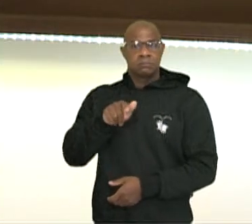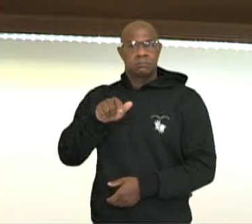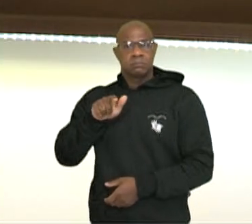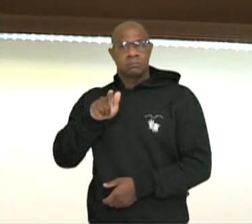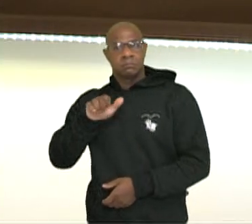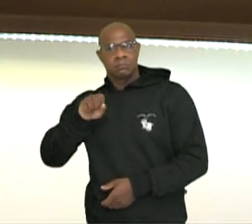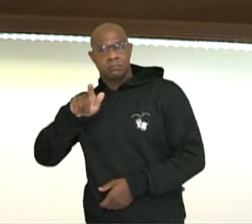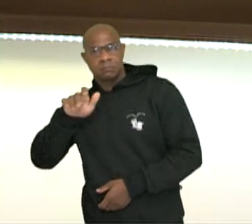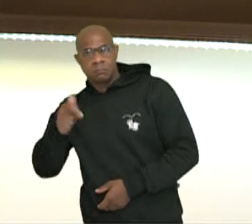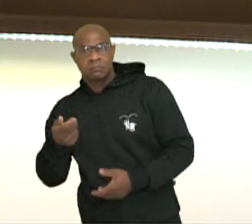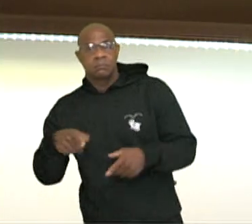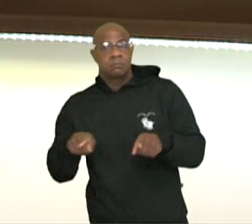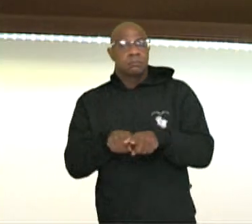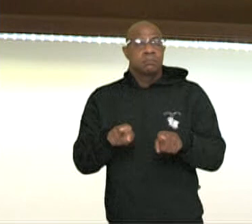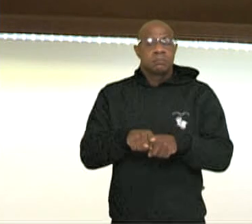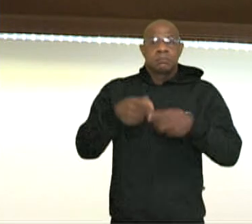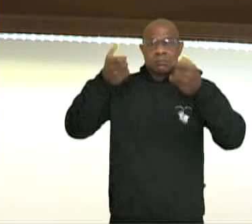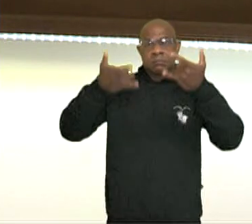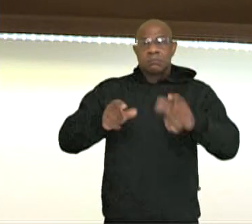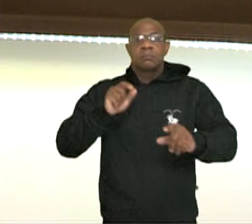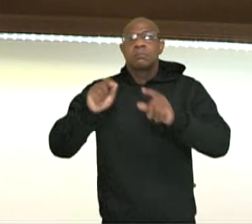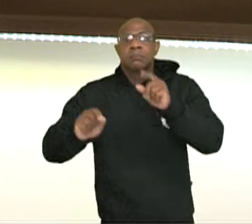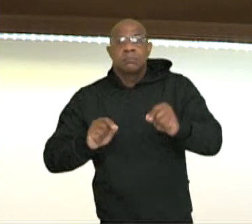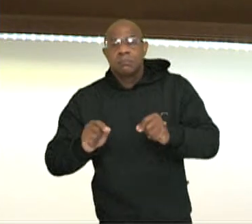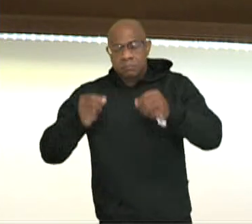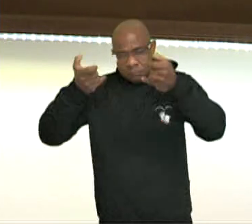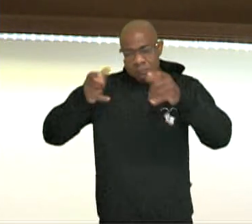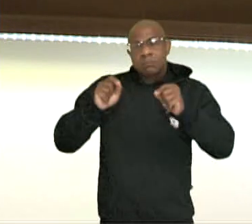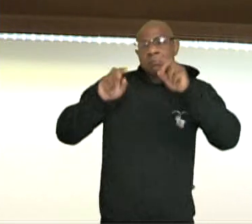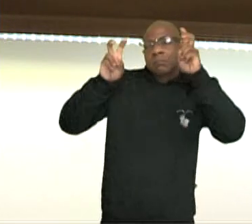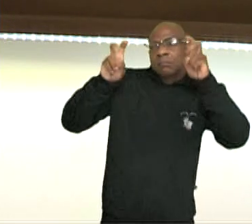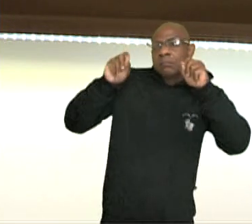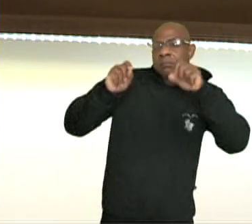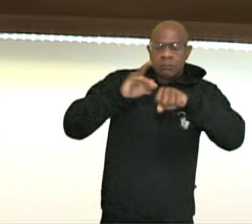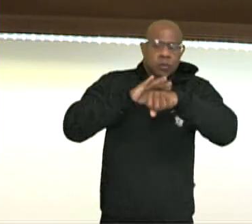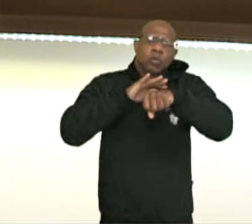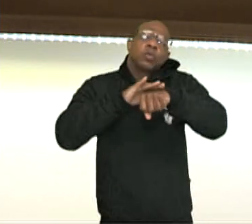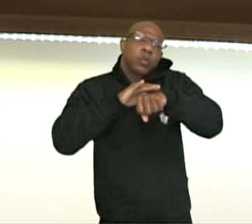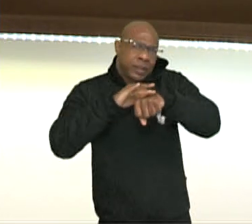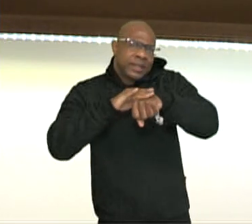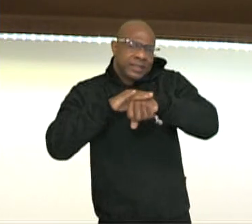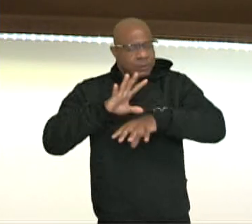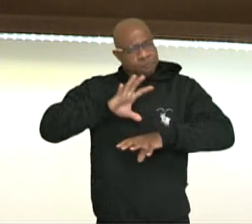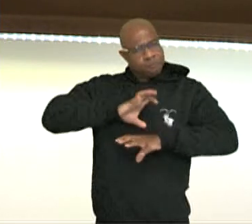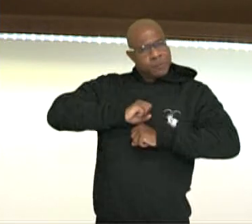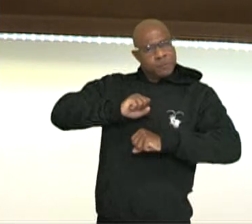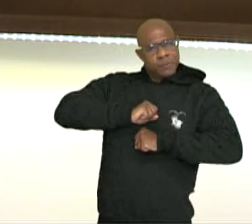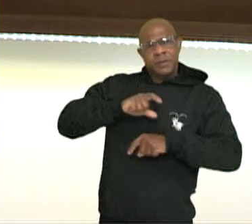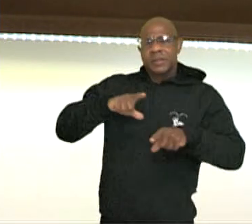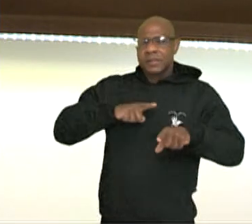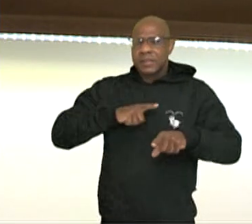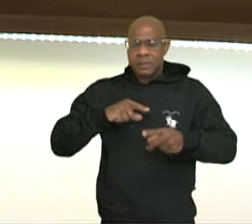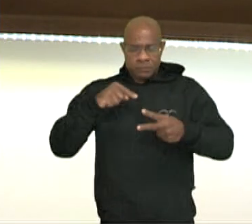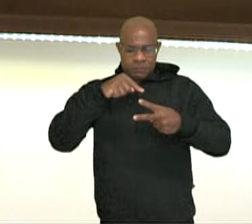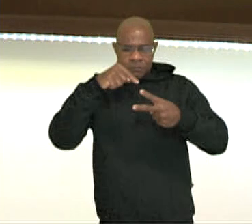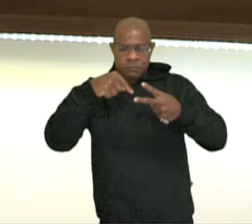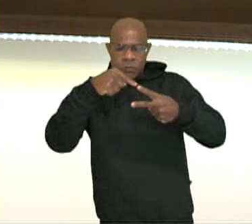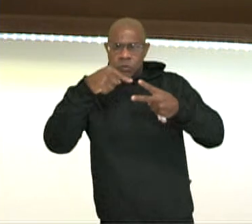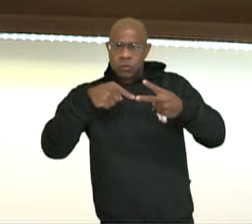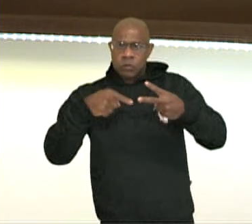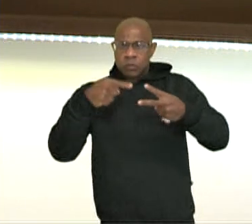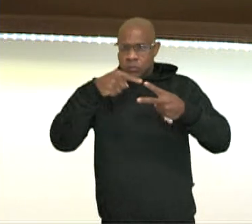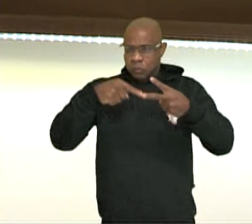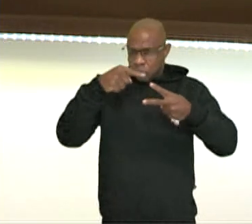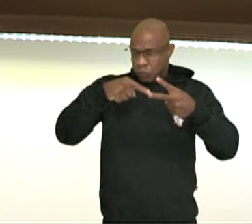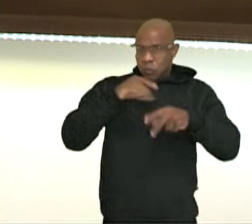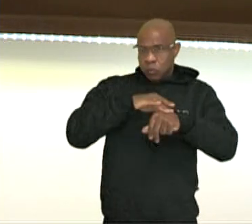eu vou falar com você sobre as doenças causadas por nematóides. Vamos tratar de duas doenças